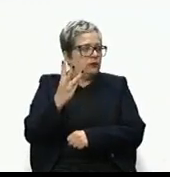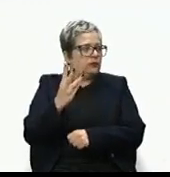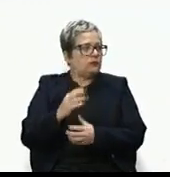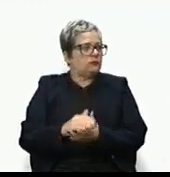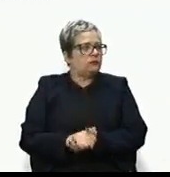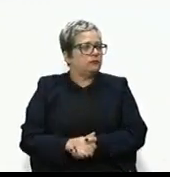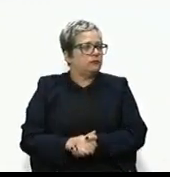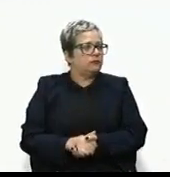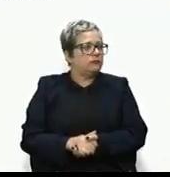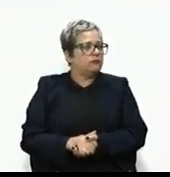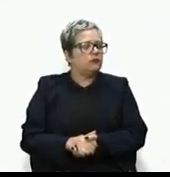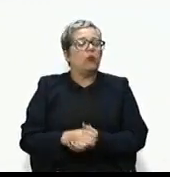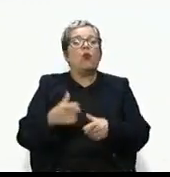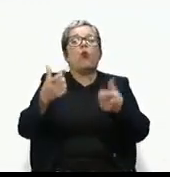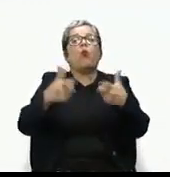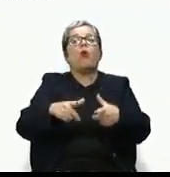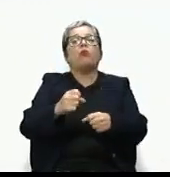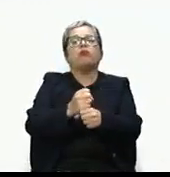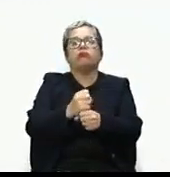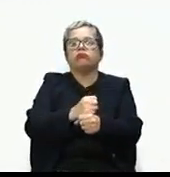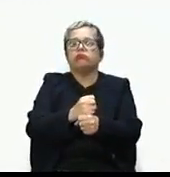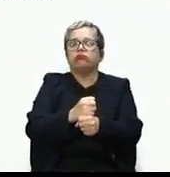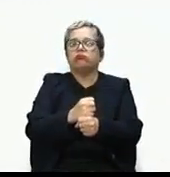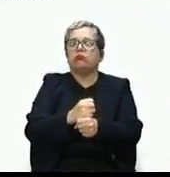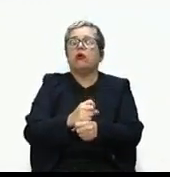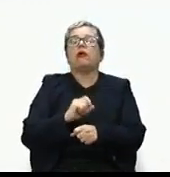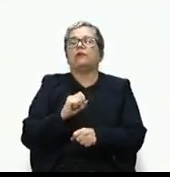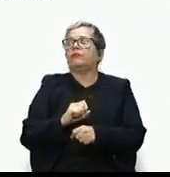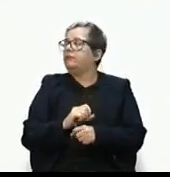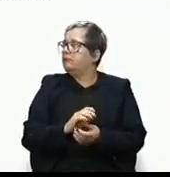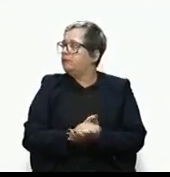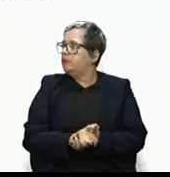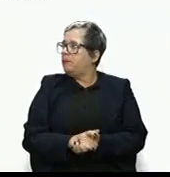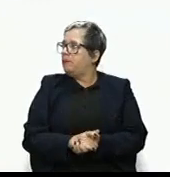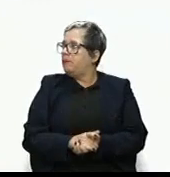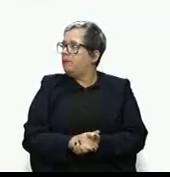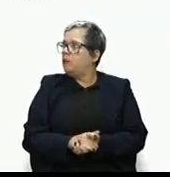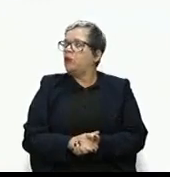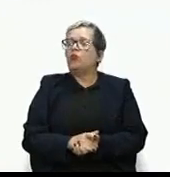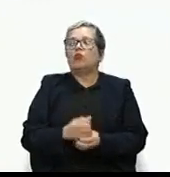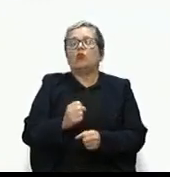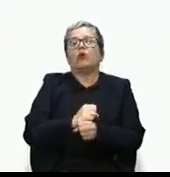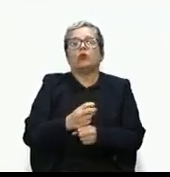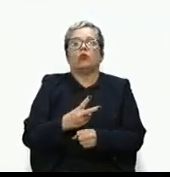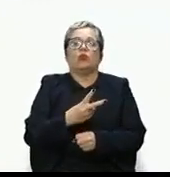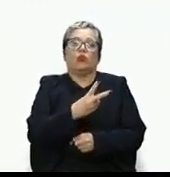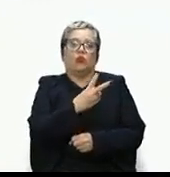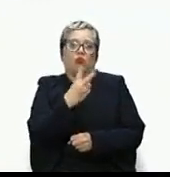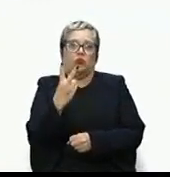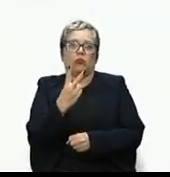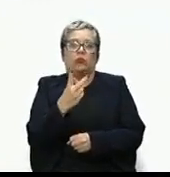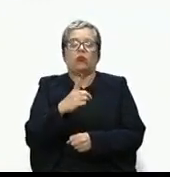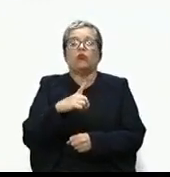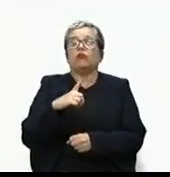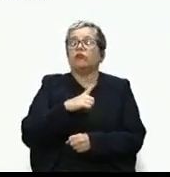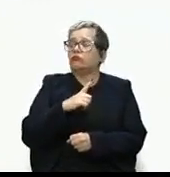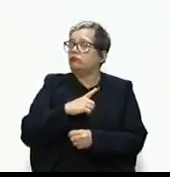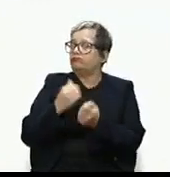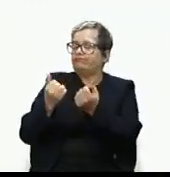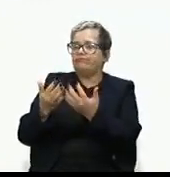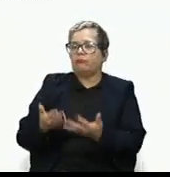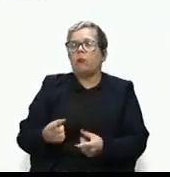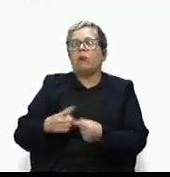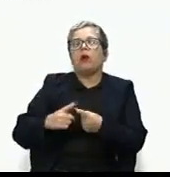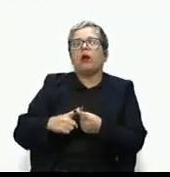3, em qual ano? No ano 2. Então, o que que nós temos aqui? Por que